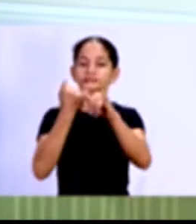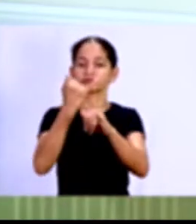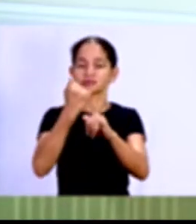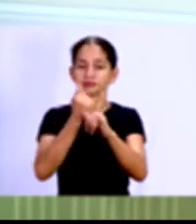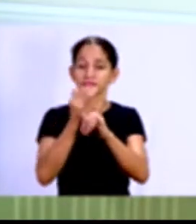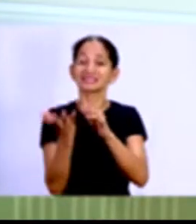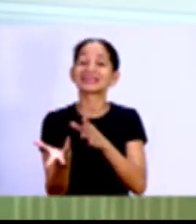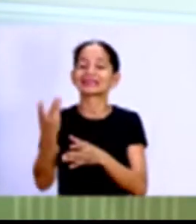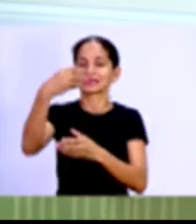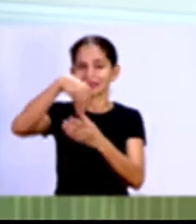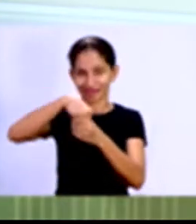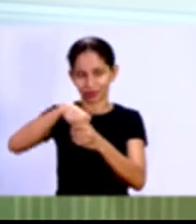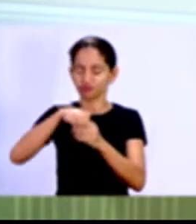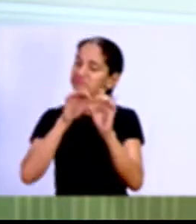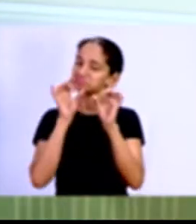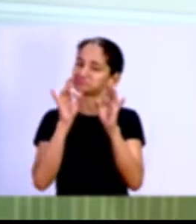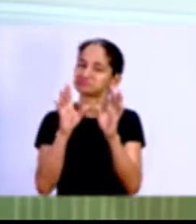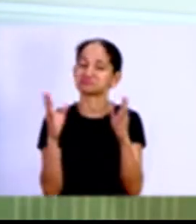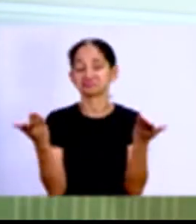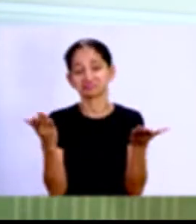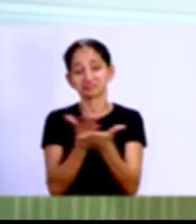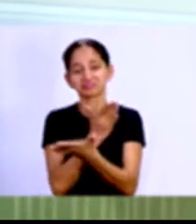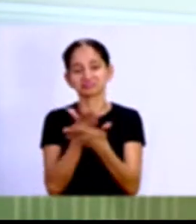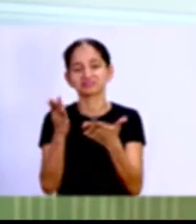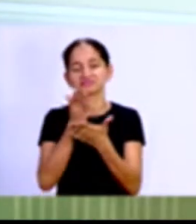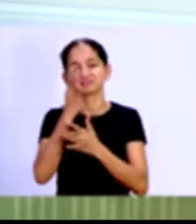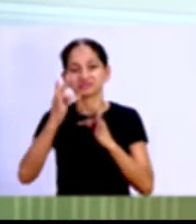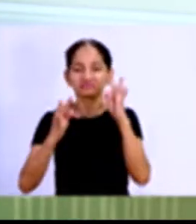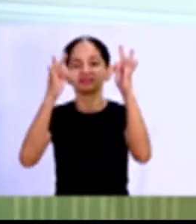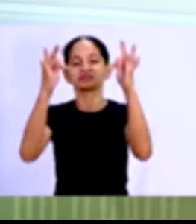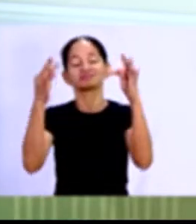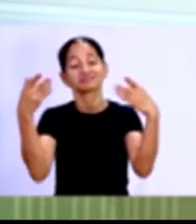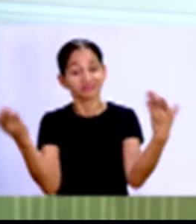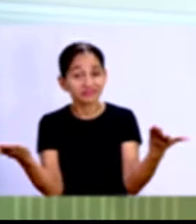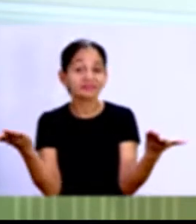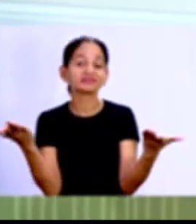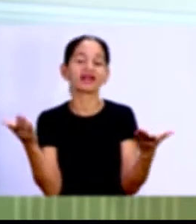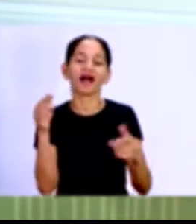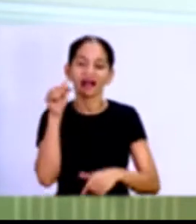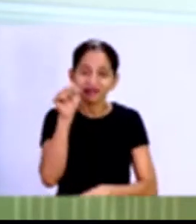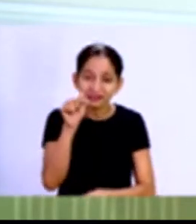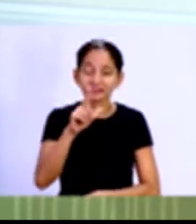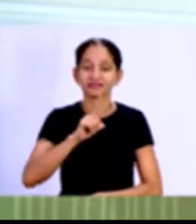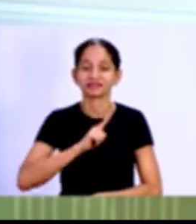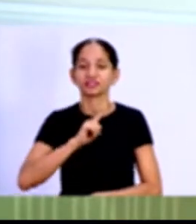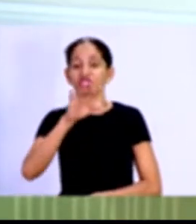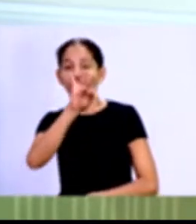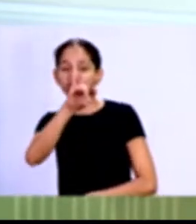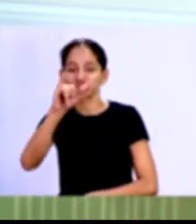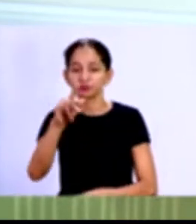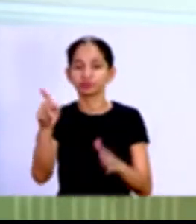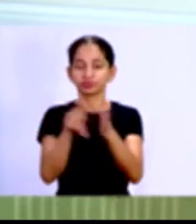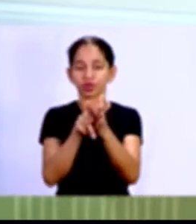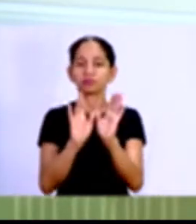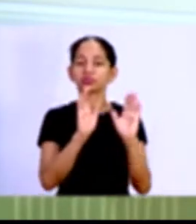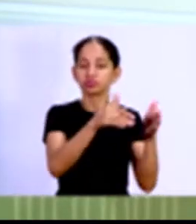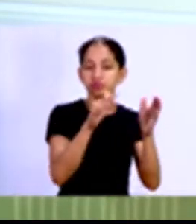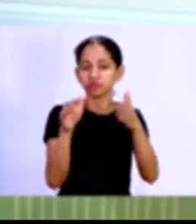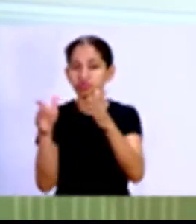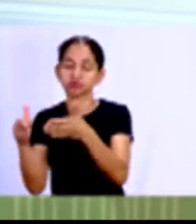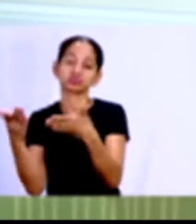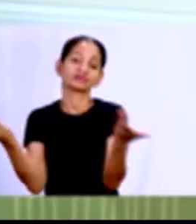Então, dependendo de como essas tecnologias são empregadas, é que nós temos um tipo de metodologia, uns com